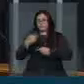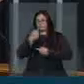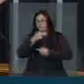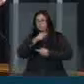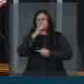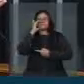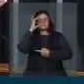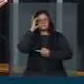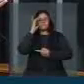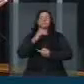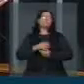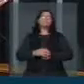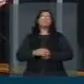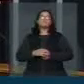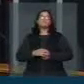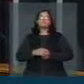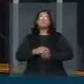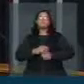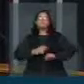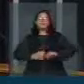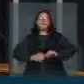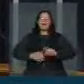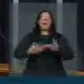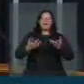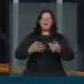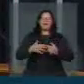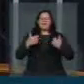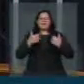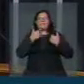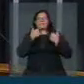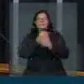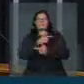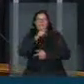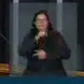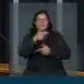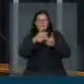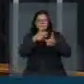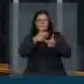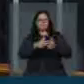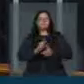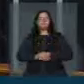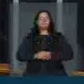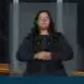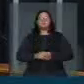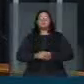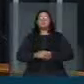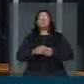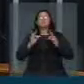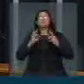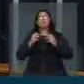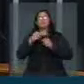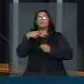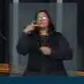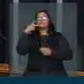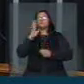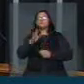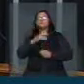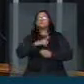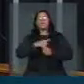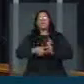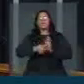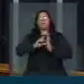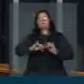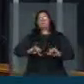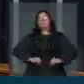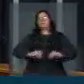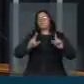Não existe. Nelson Rodrigues, uma das nossas grandes referências literárias, dizia que